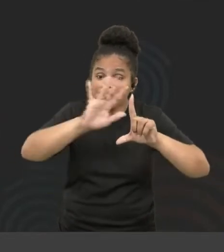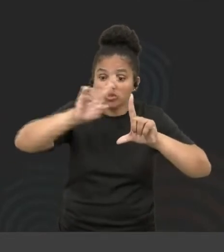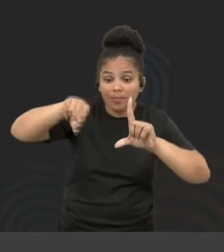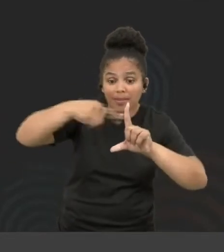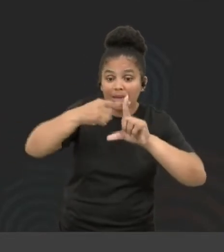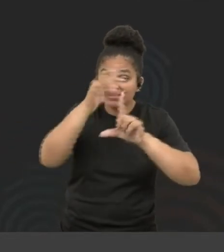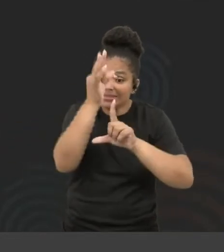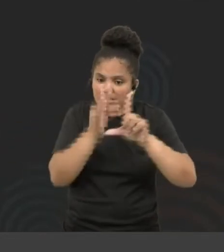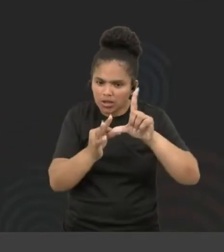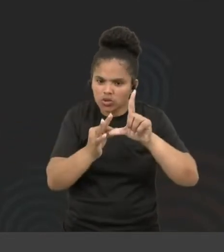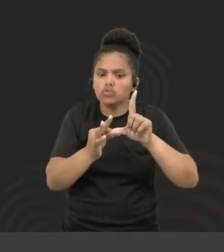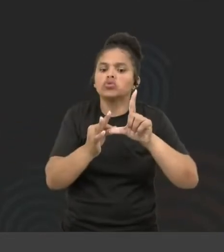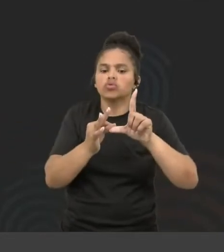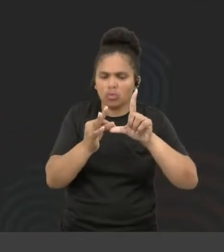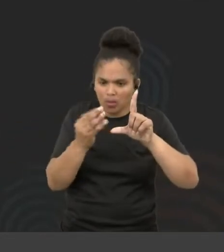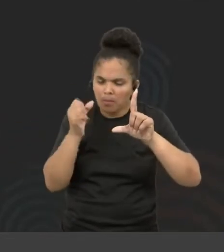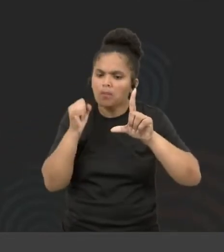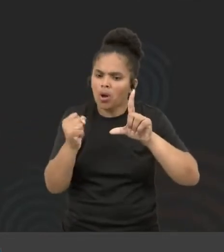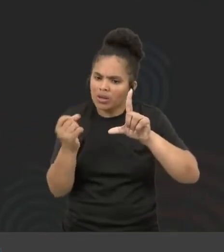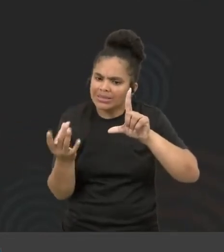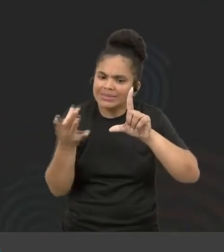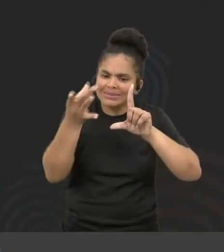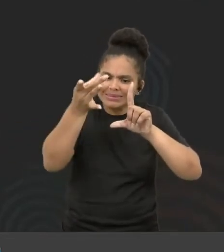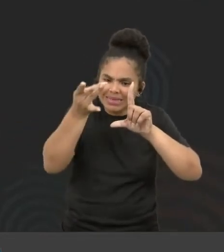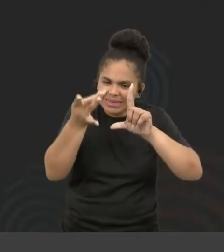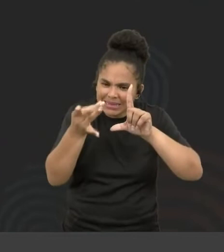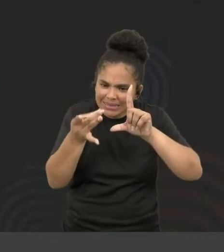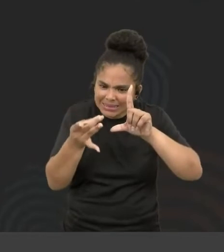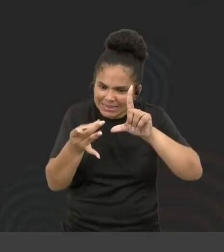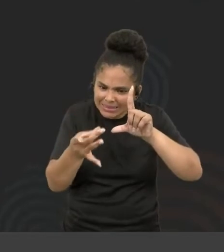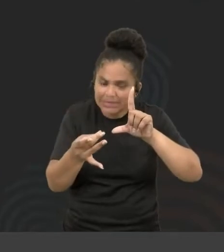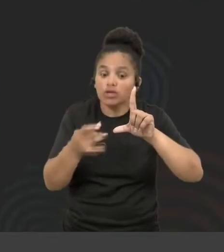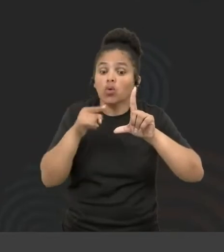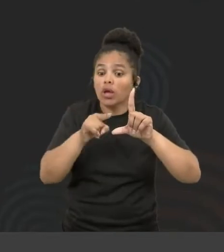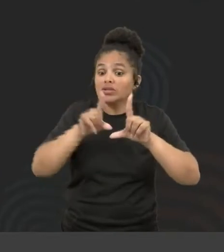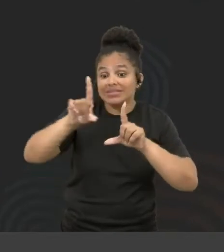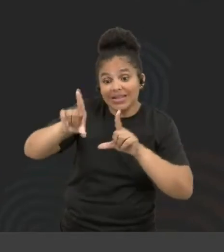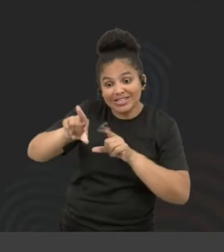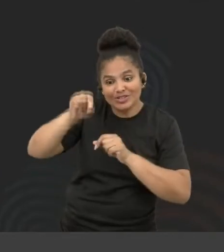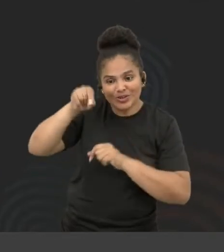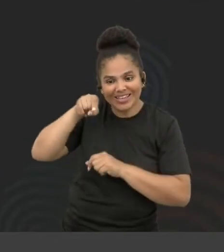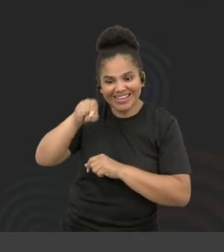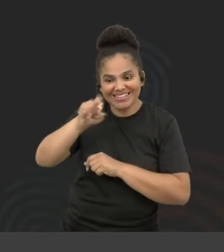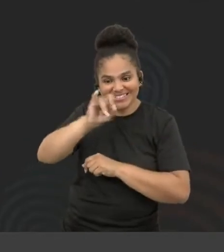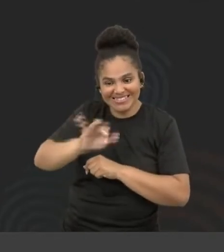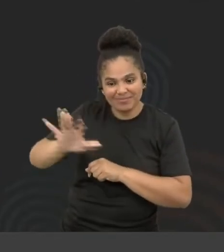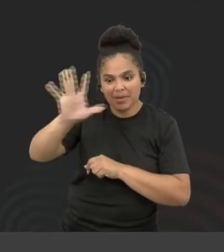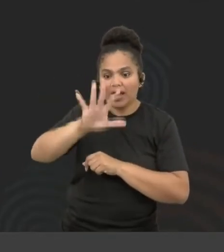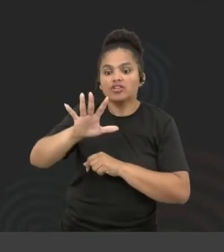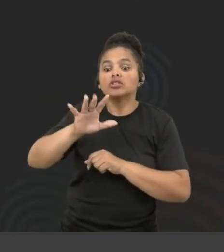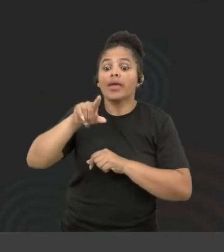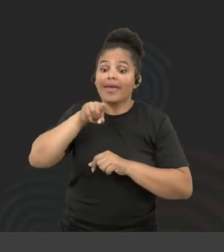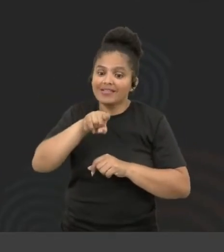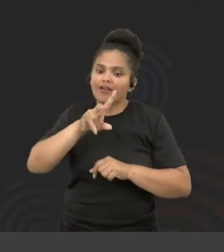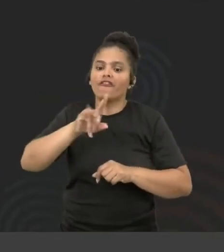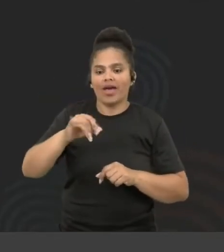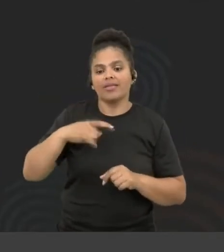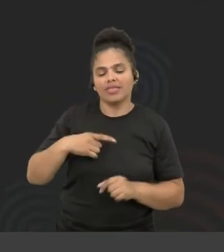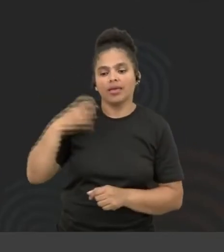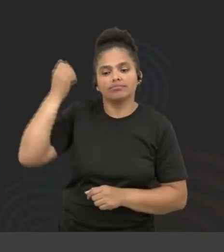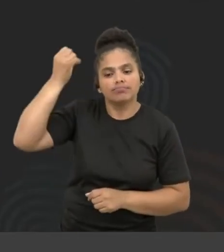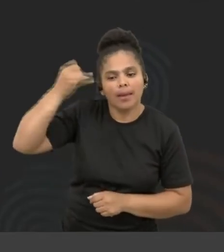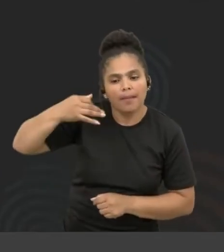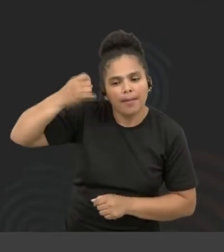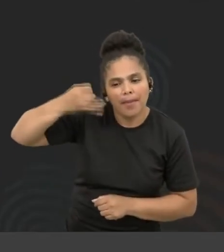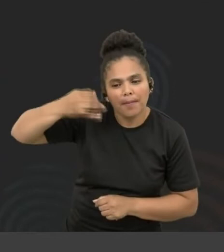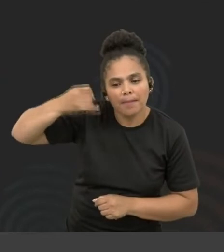um íconezinho de adicionar descrição. Quando você seleciona esse item, ele permite que você descreva o conteúdo daquela foto. E ele